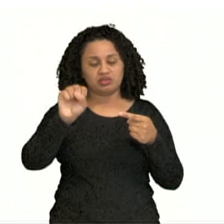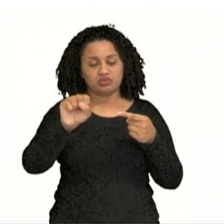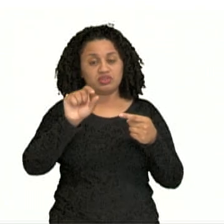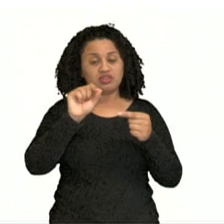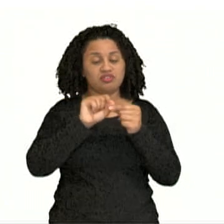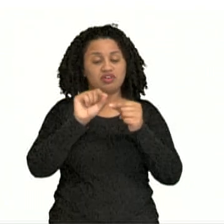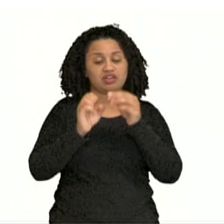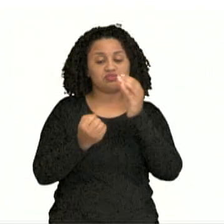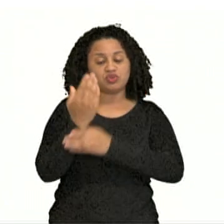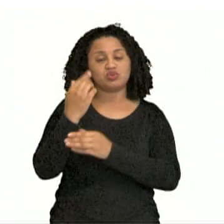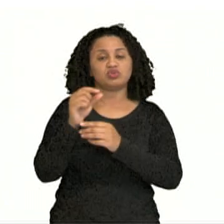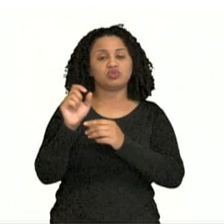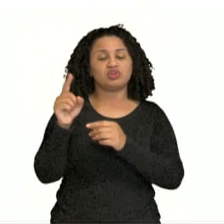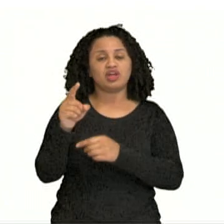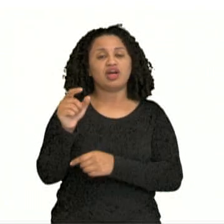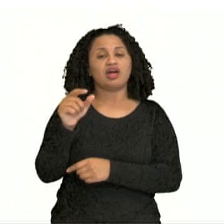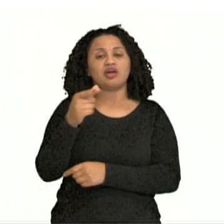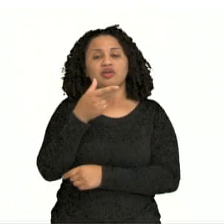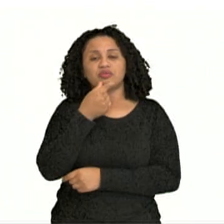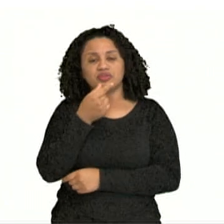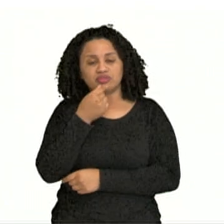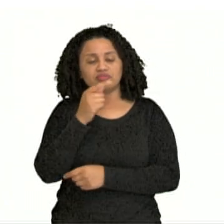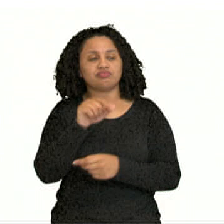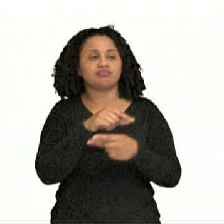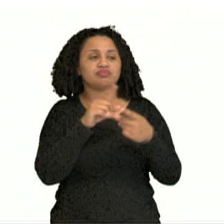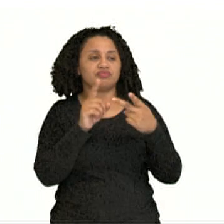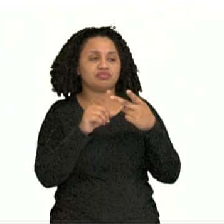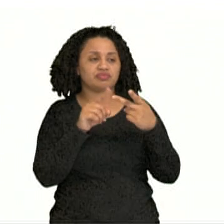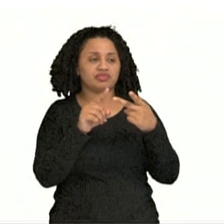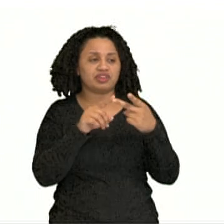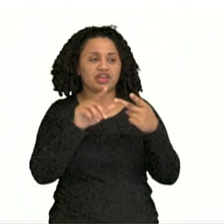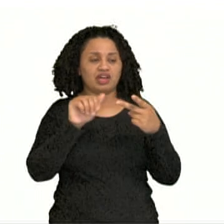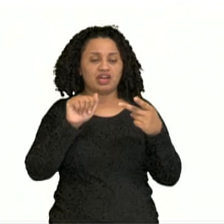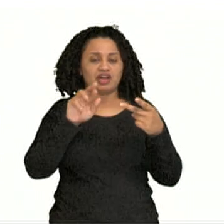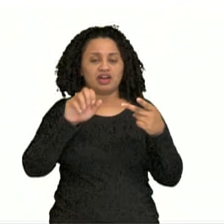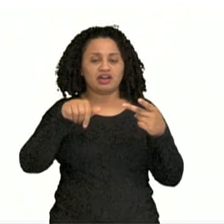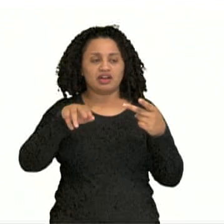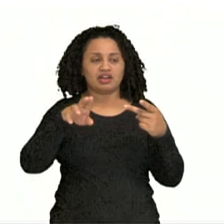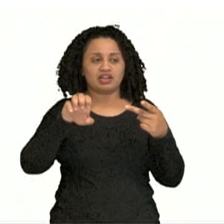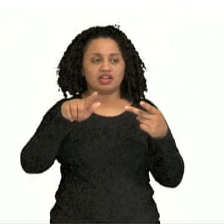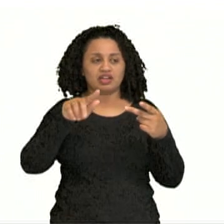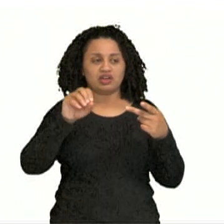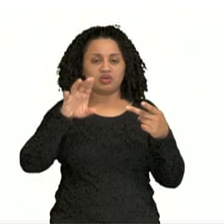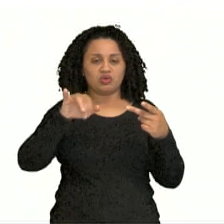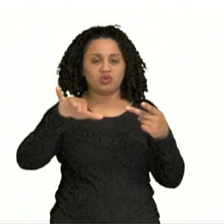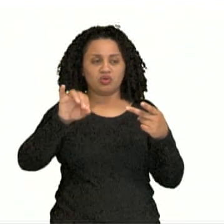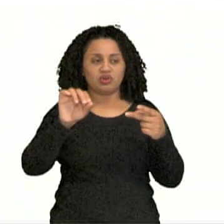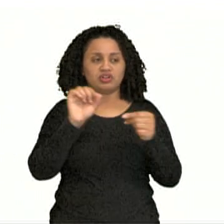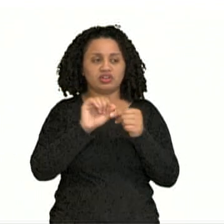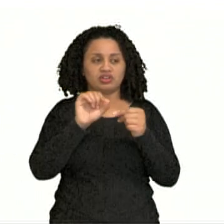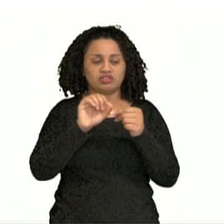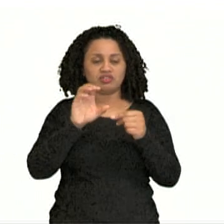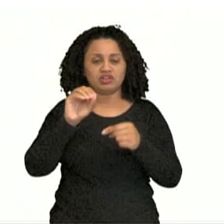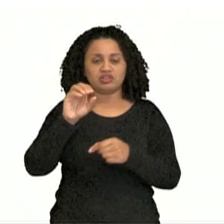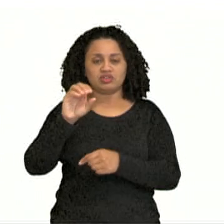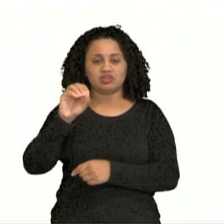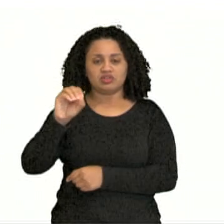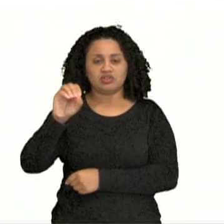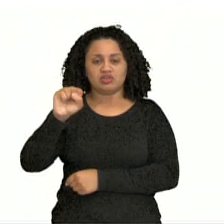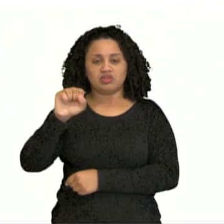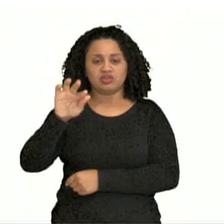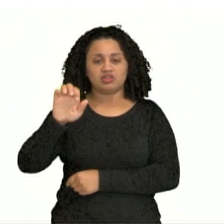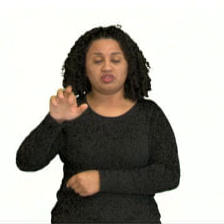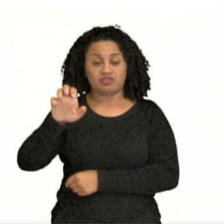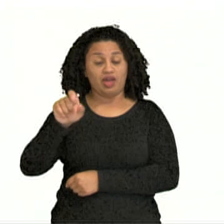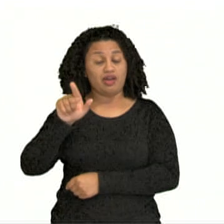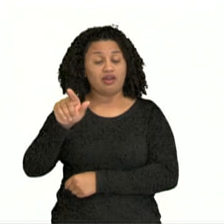são os gametas masculinos. Nós temos o arquegônio, que vai produzir a oosfera, que é o gameta